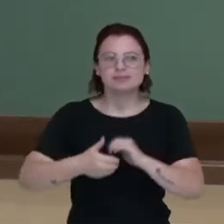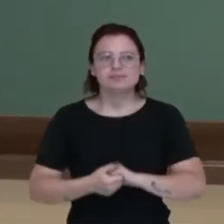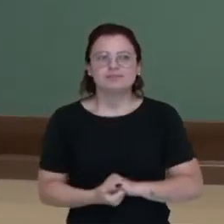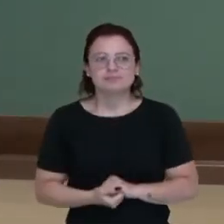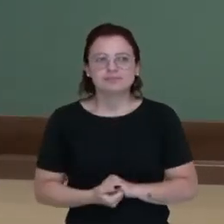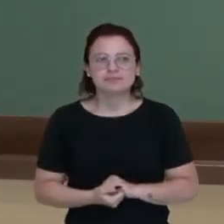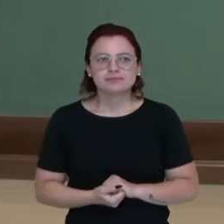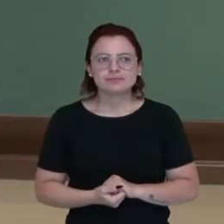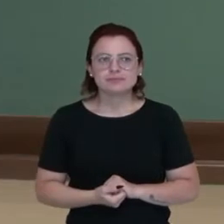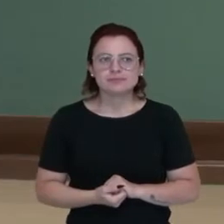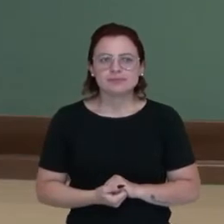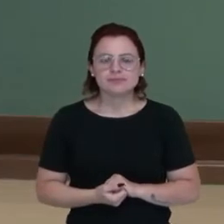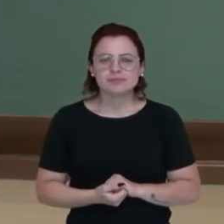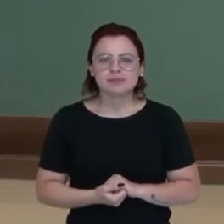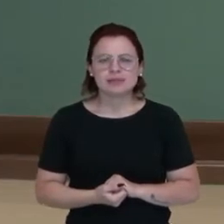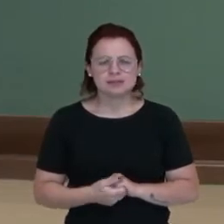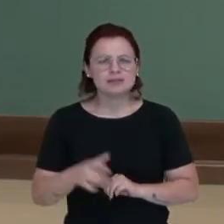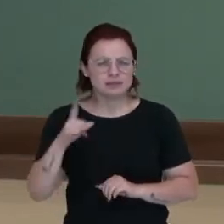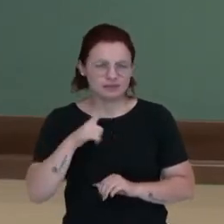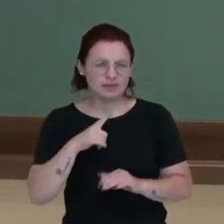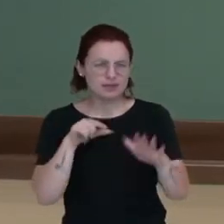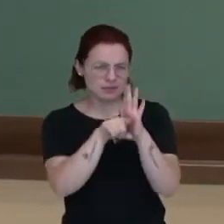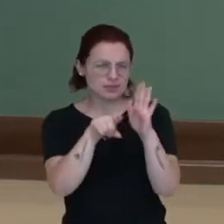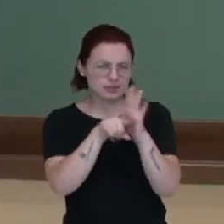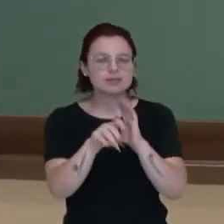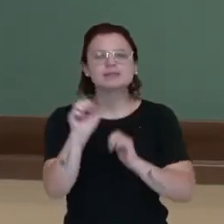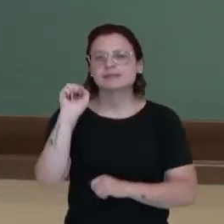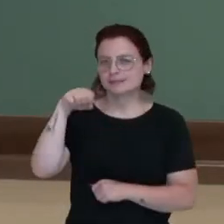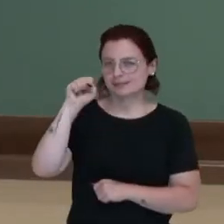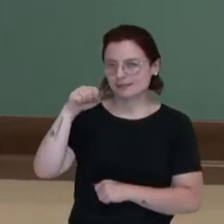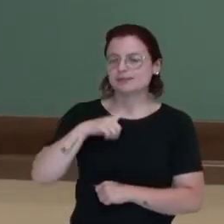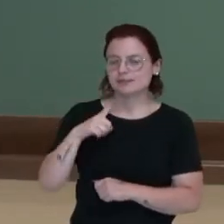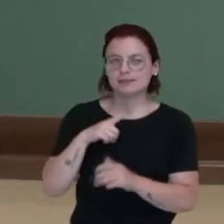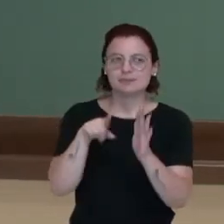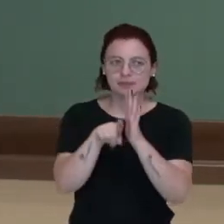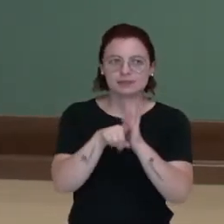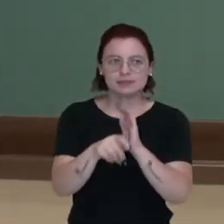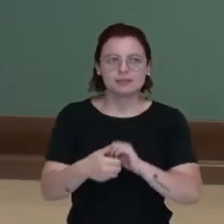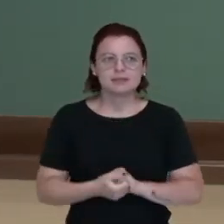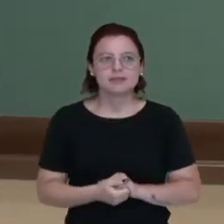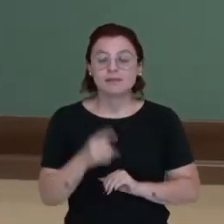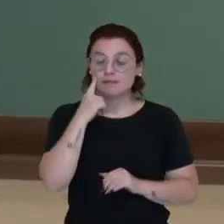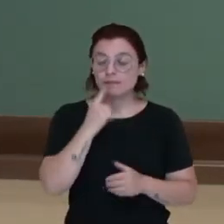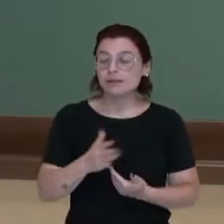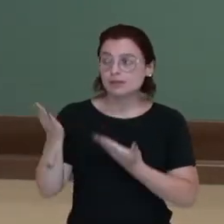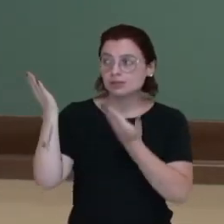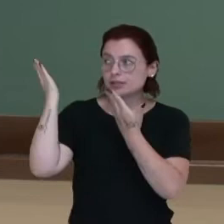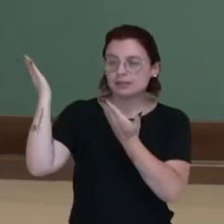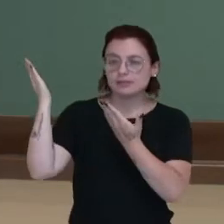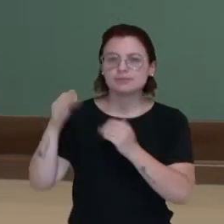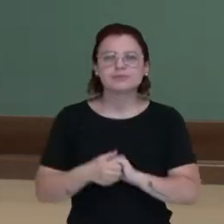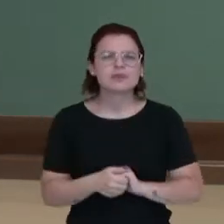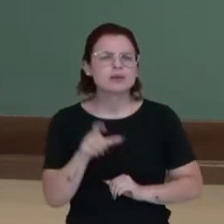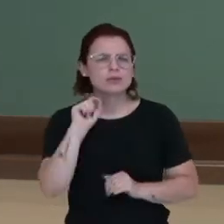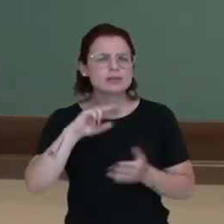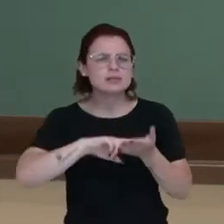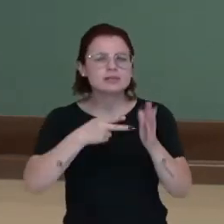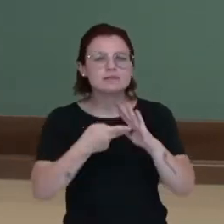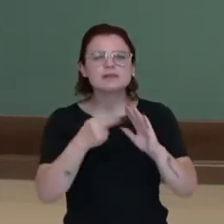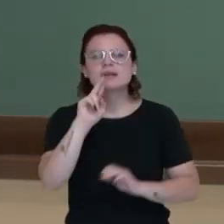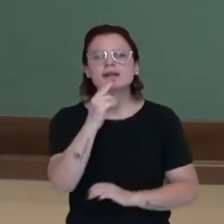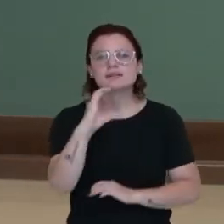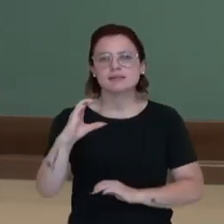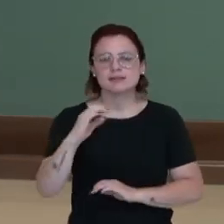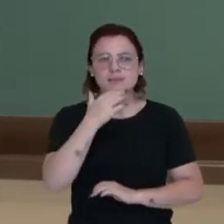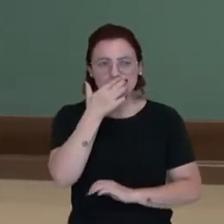E, professor, questionamentos tem? Tem também. Olha só, ó. O que são hidrocarbonetos? Será